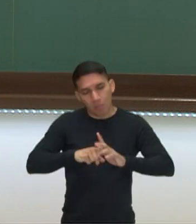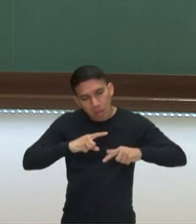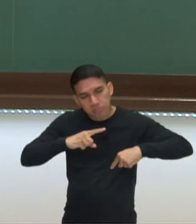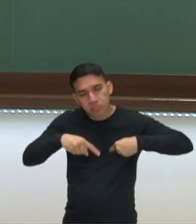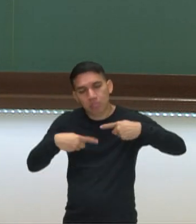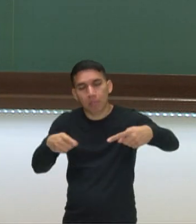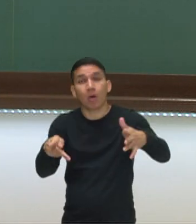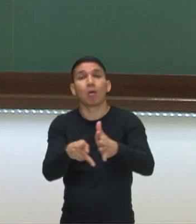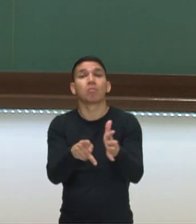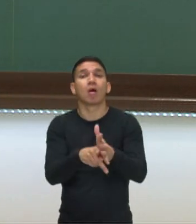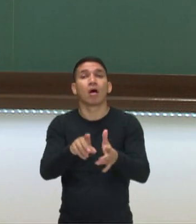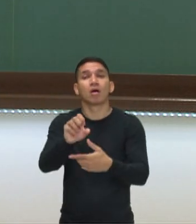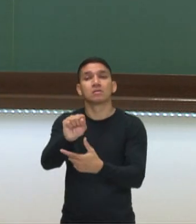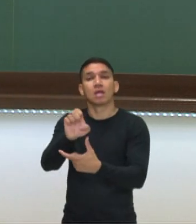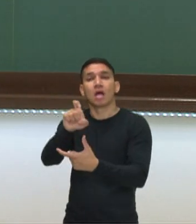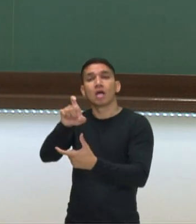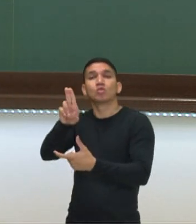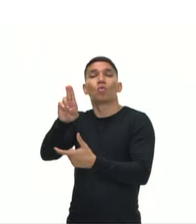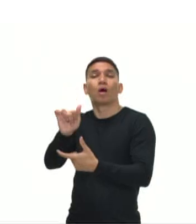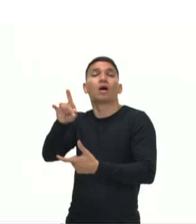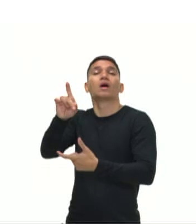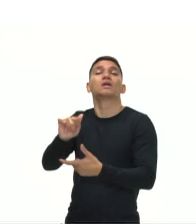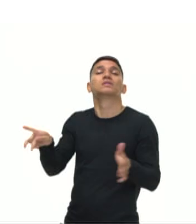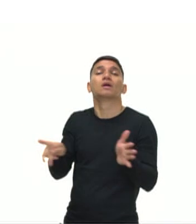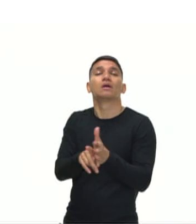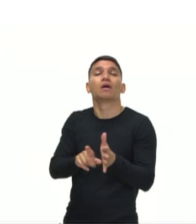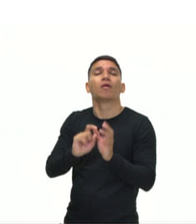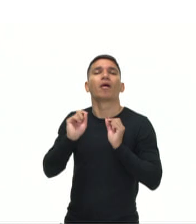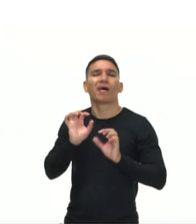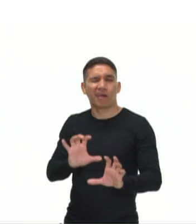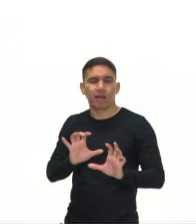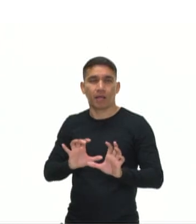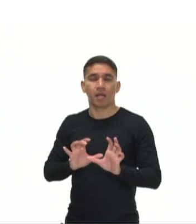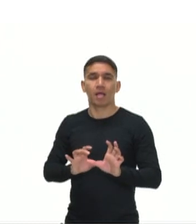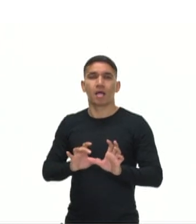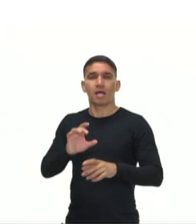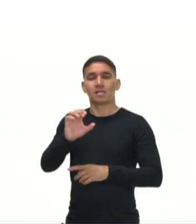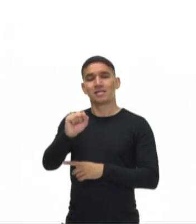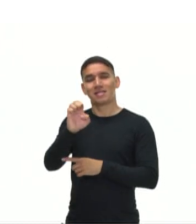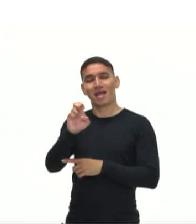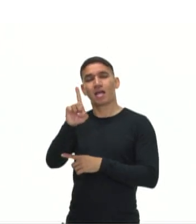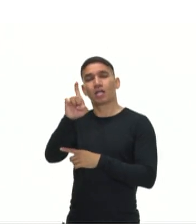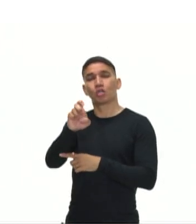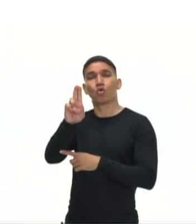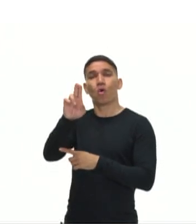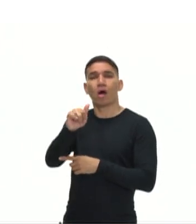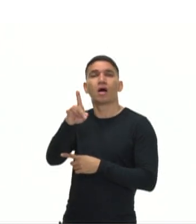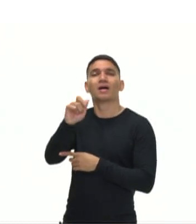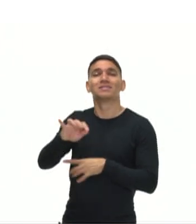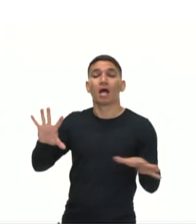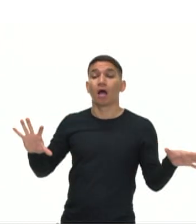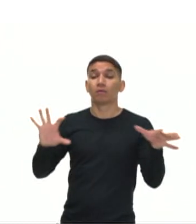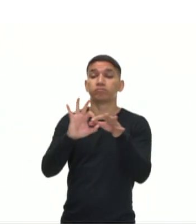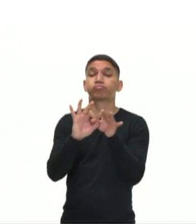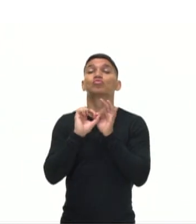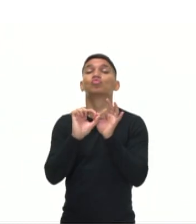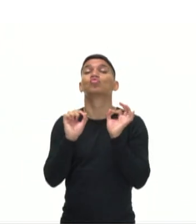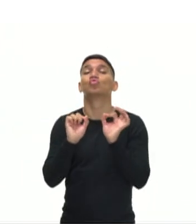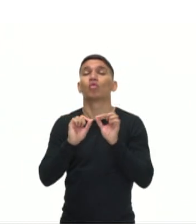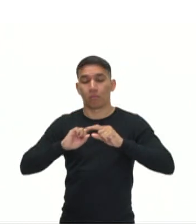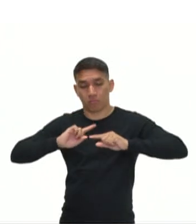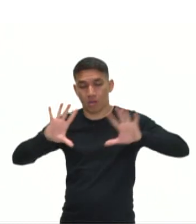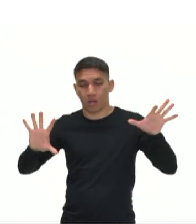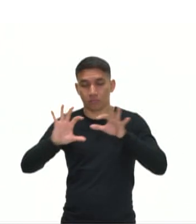como sexuada? O que vai caracterizar ela como sexuada é a união de